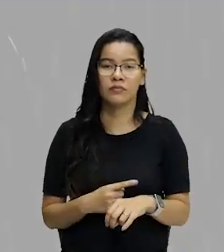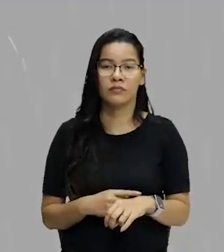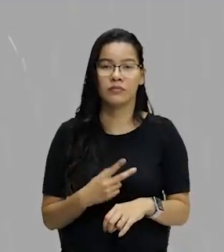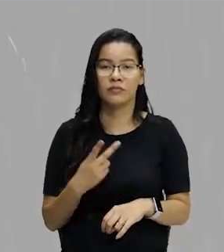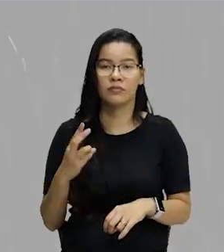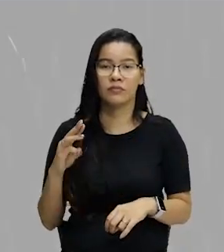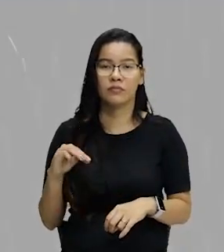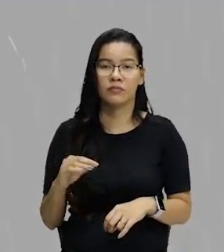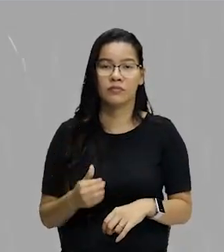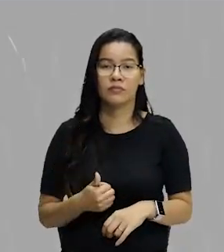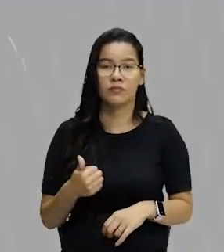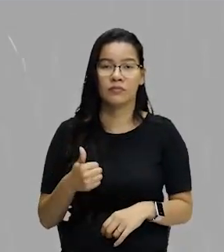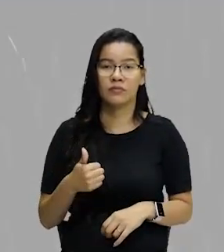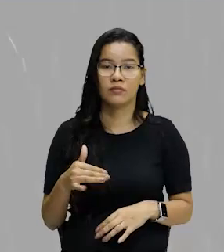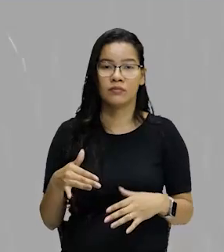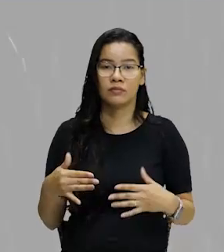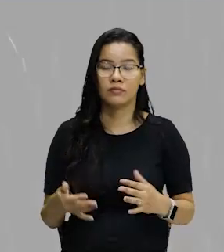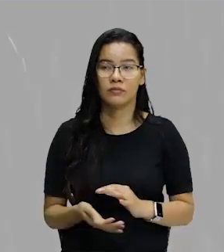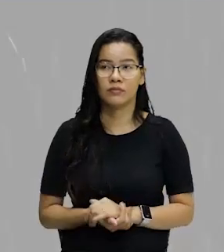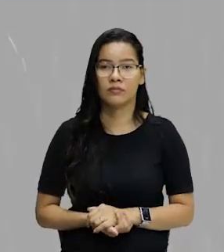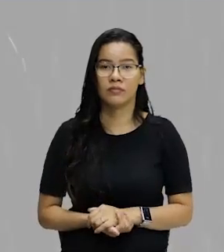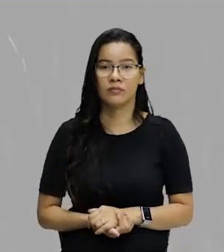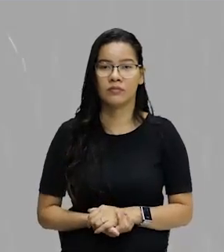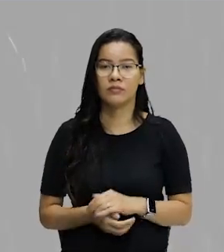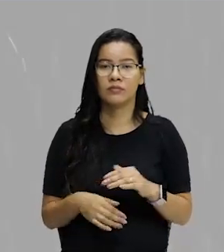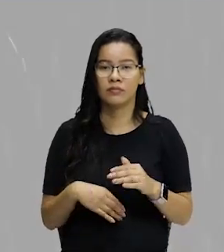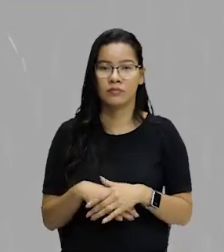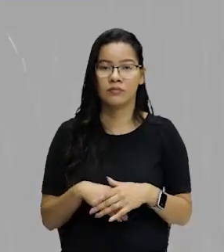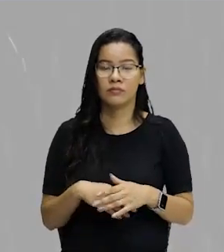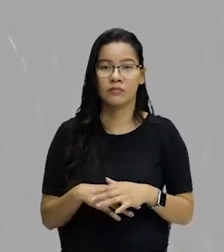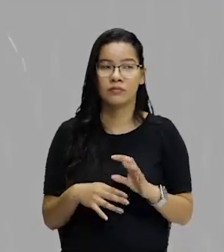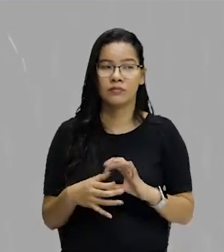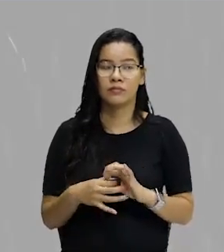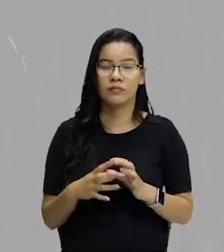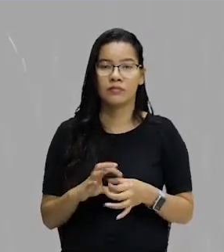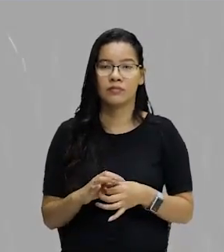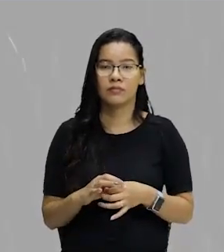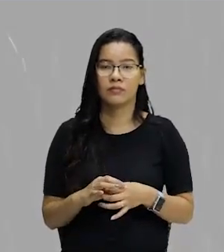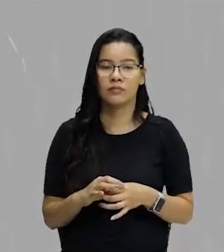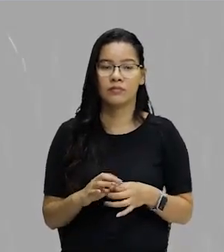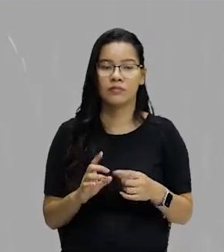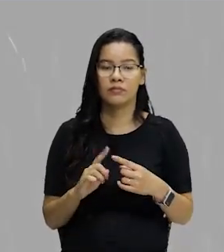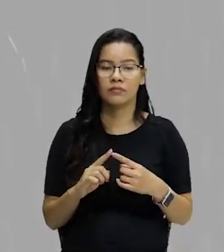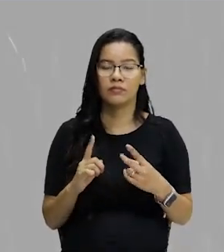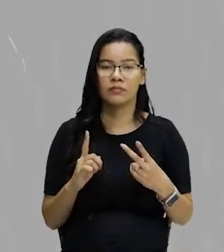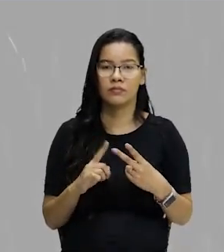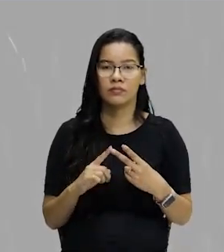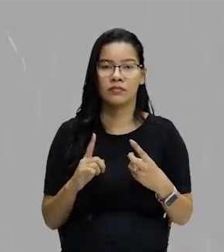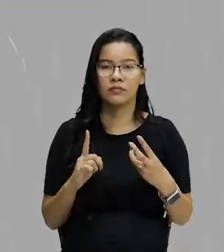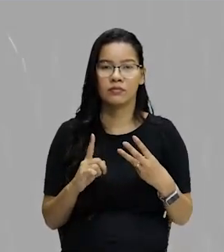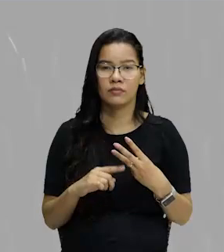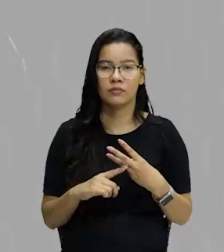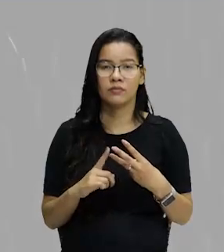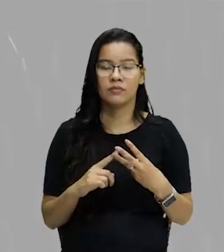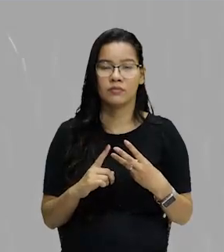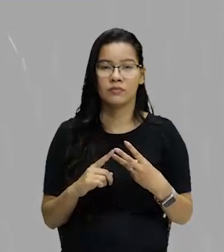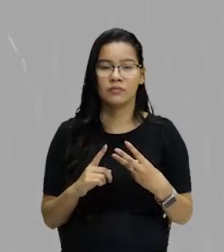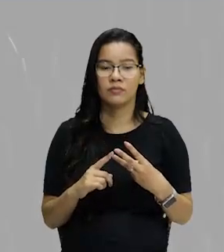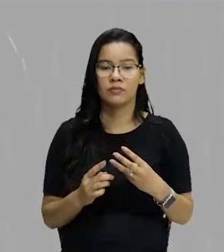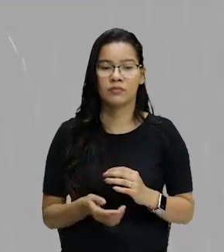seu menor tempo. Então, os Jogos Olímpicos, escalada de velocidade, escalada bordê e escalada